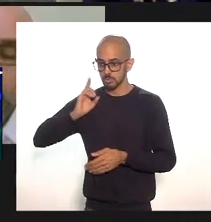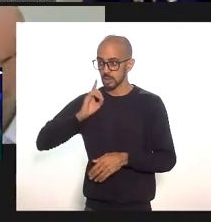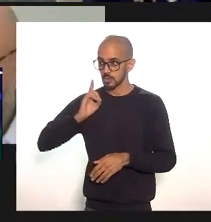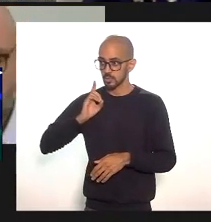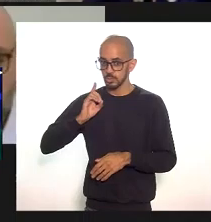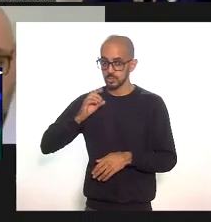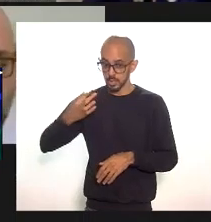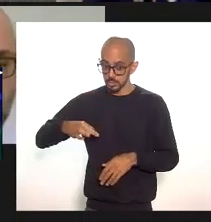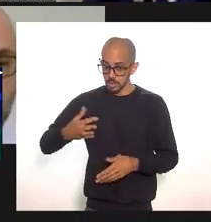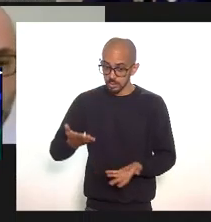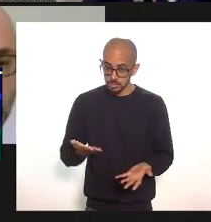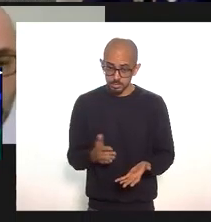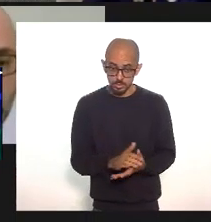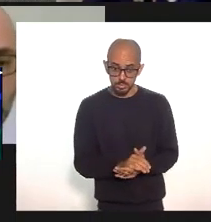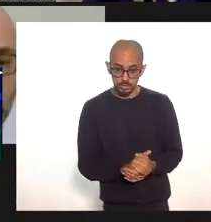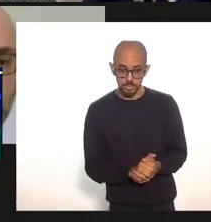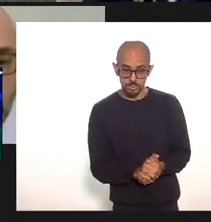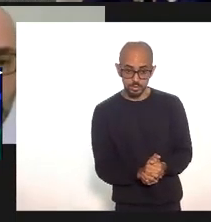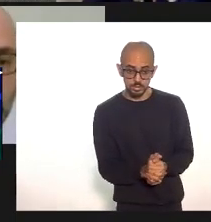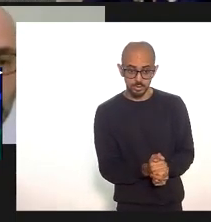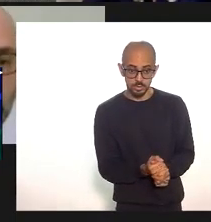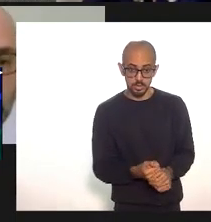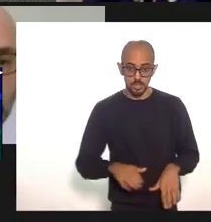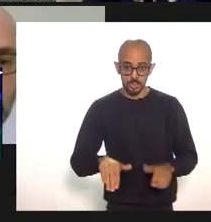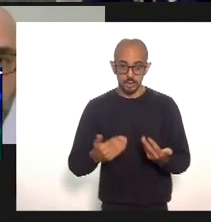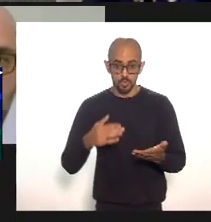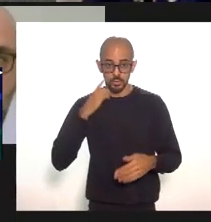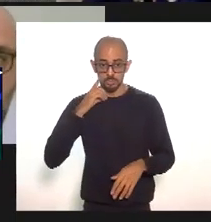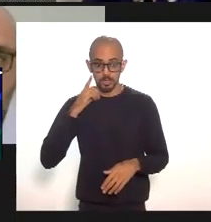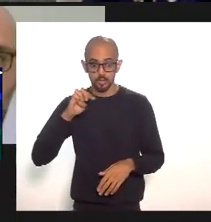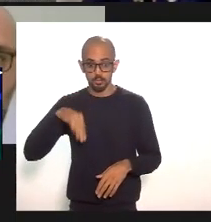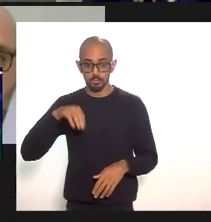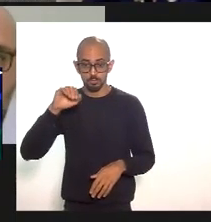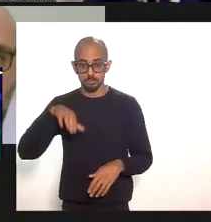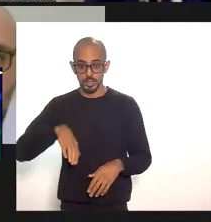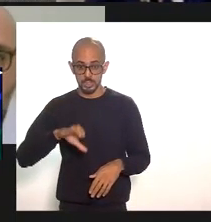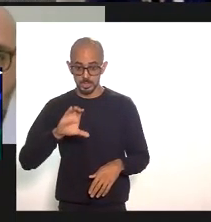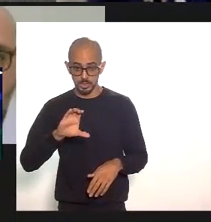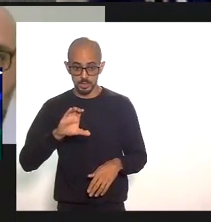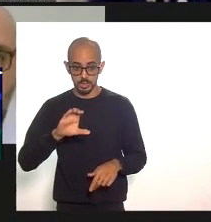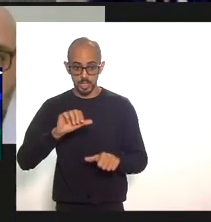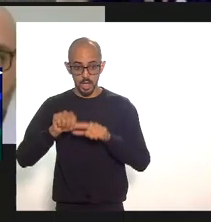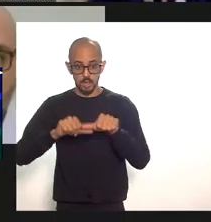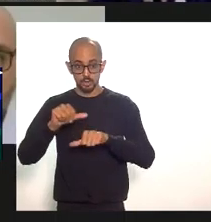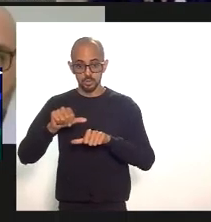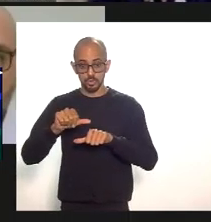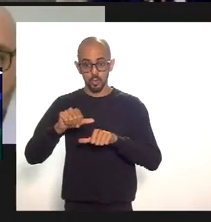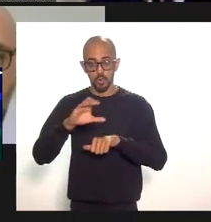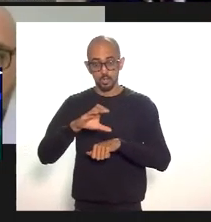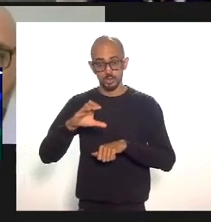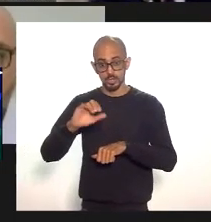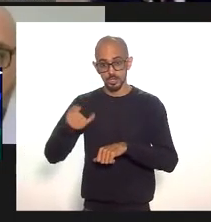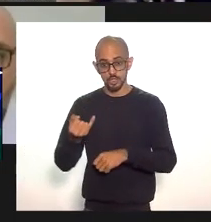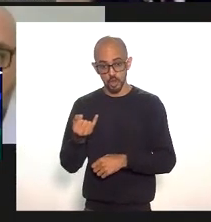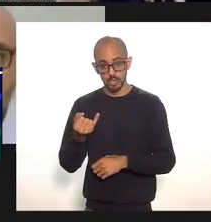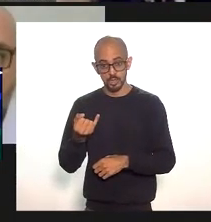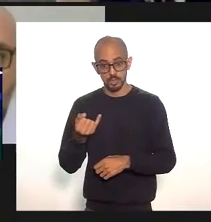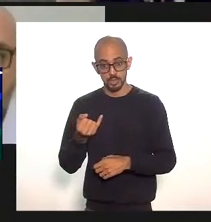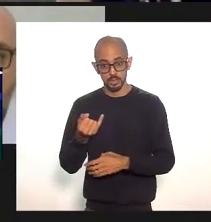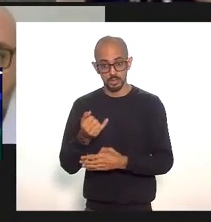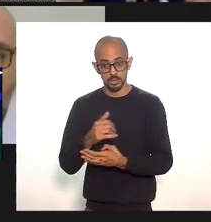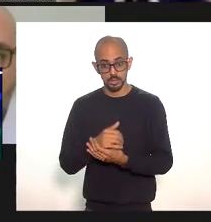Carlos Mink, deputado Carlos Mink, salvo engano, modificou o seu voto na CCJ. É verdade, é verdade.